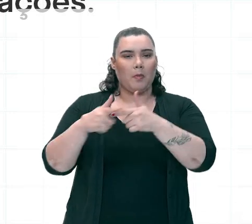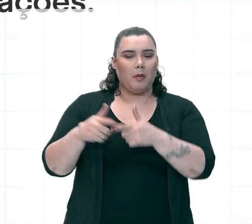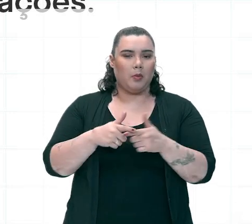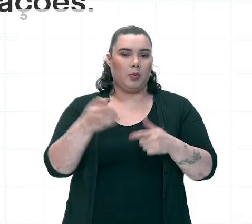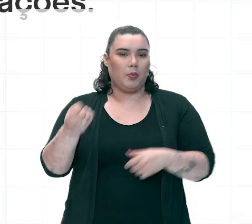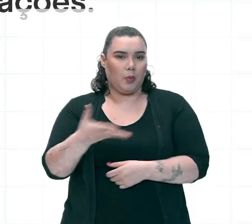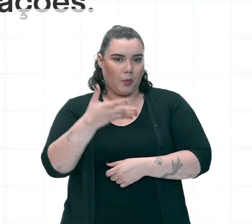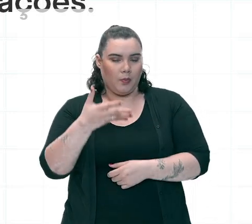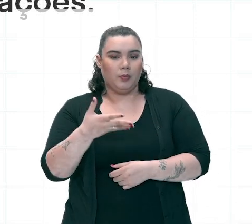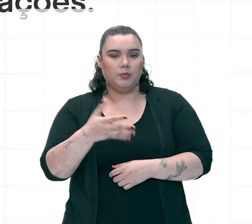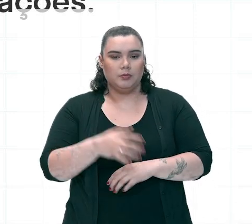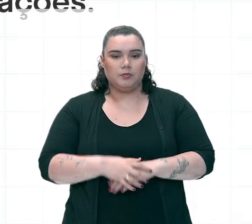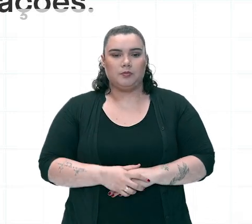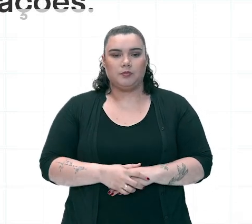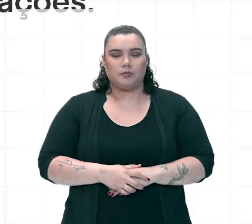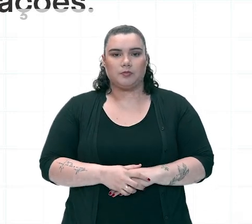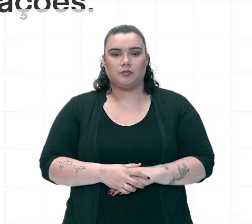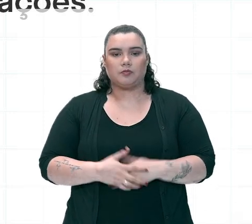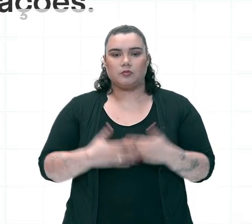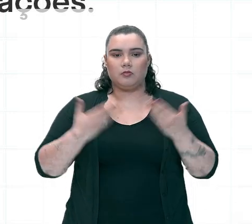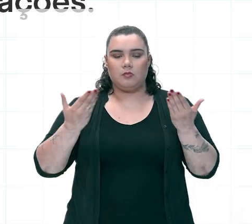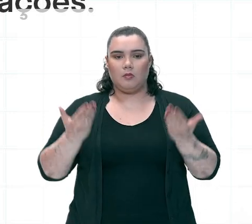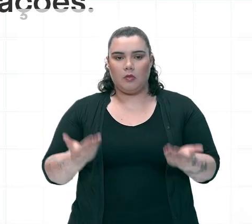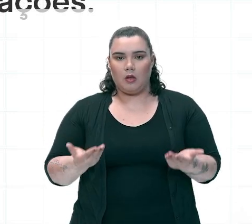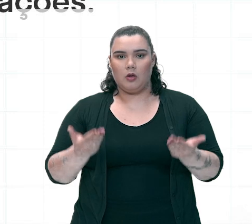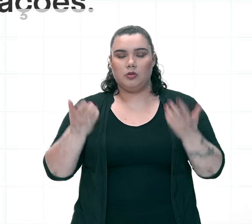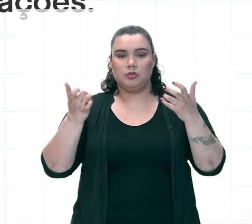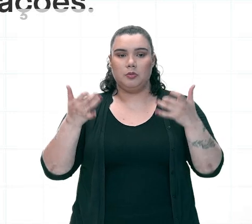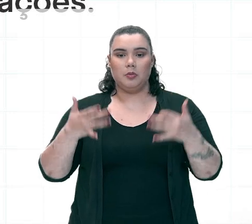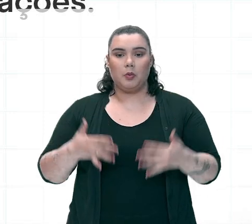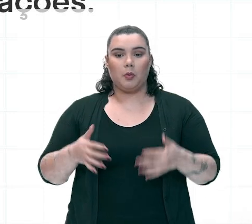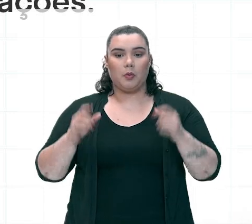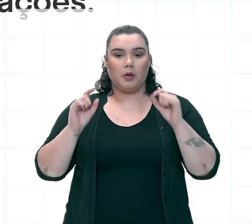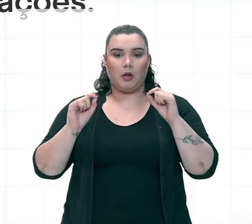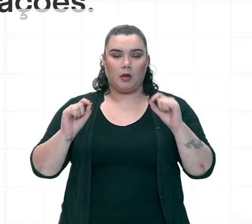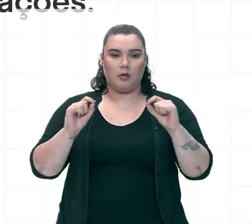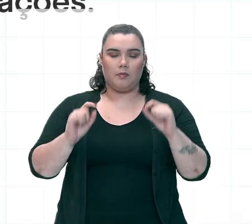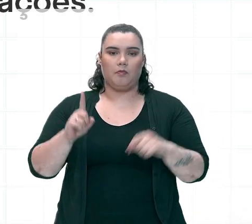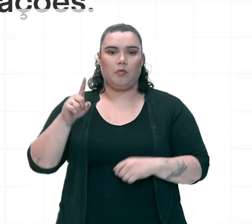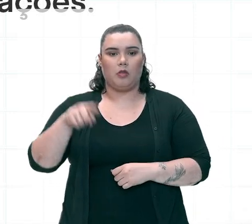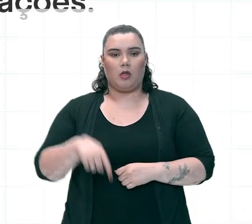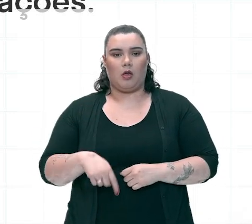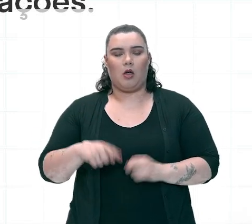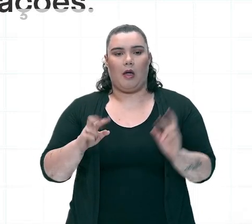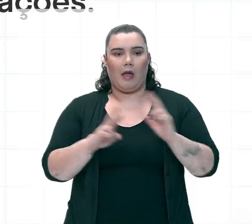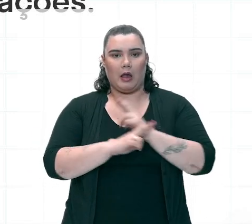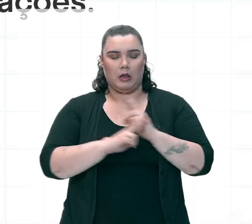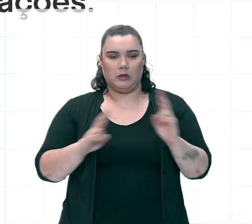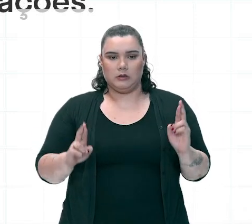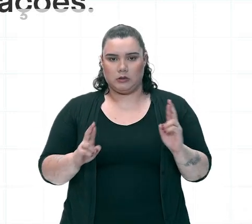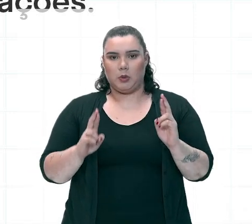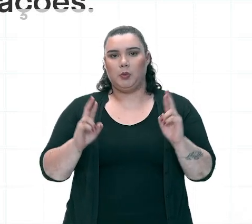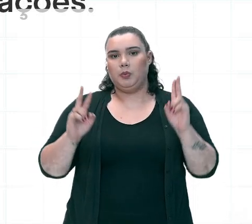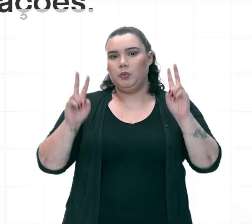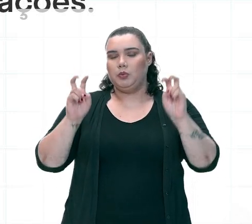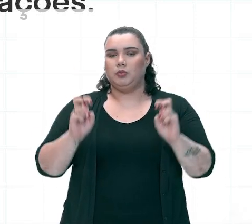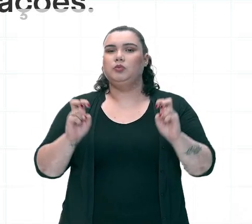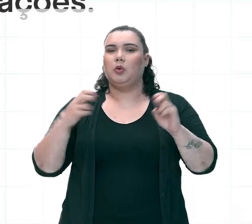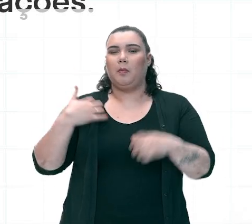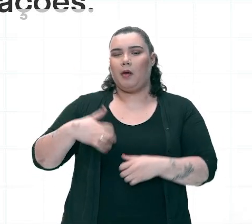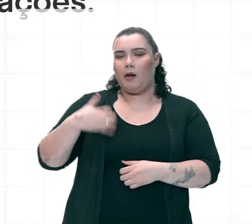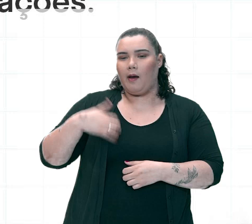novas situações. Então, o que a gente está visualizando aí, né, justamente essa relação aí do estresse, como a gente